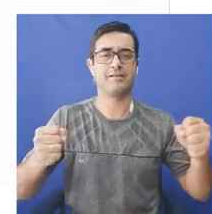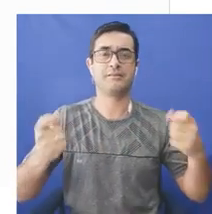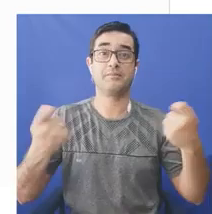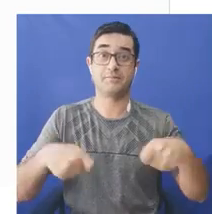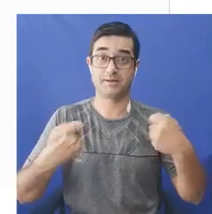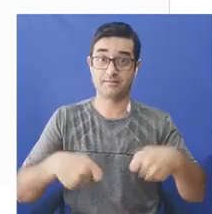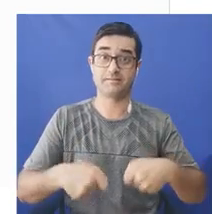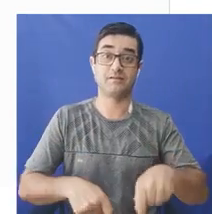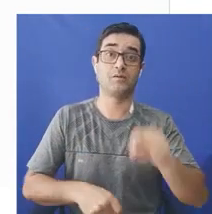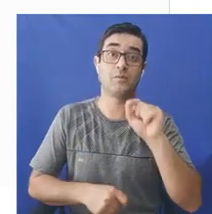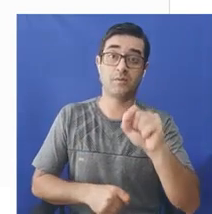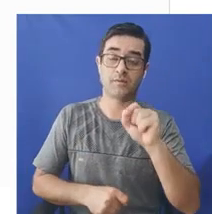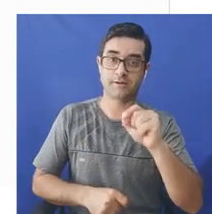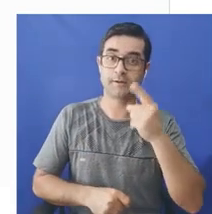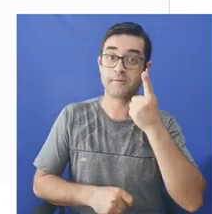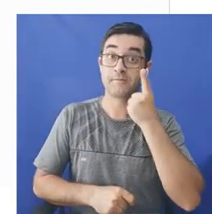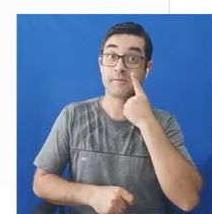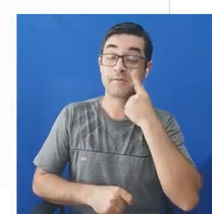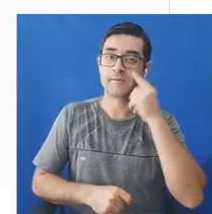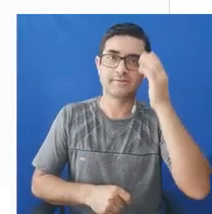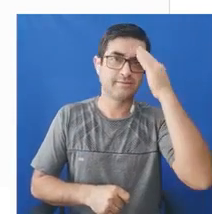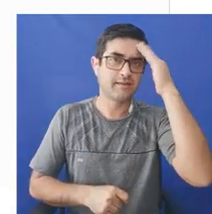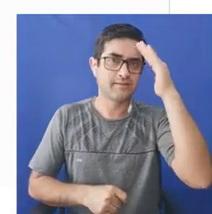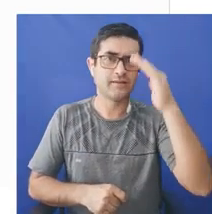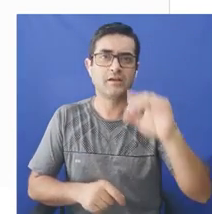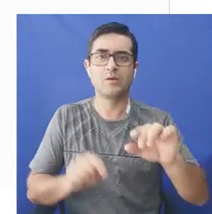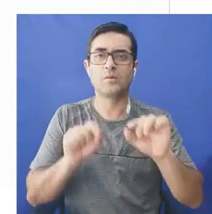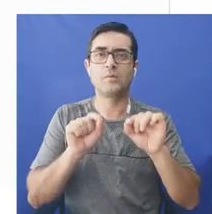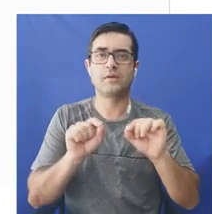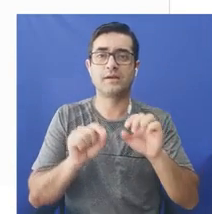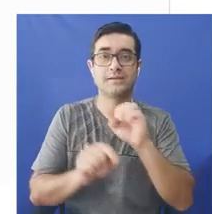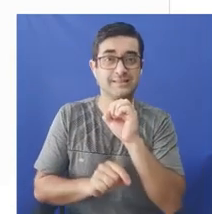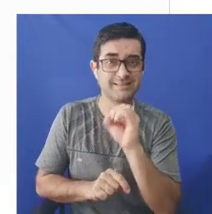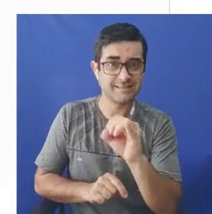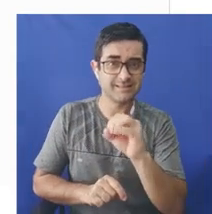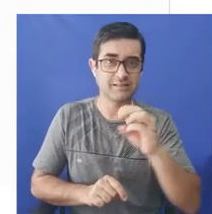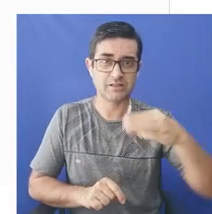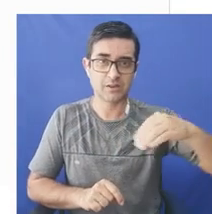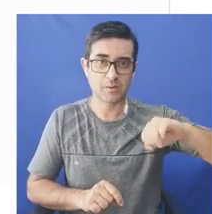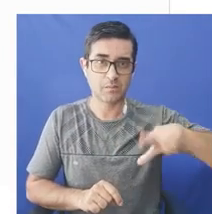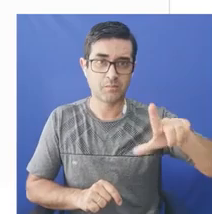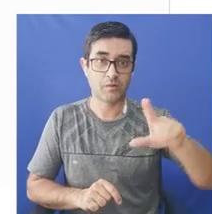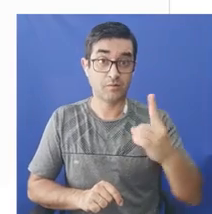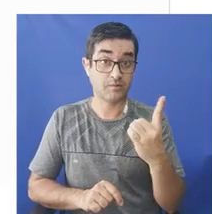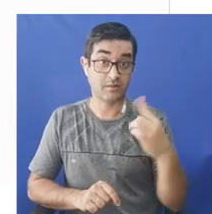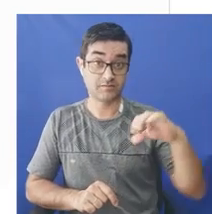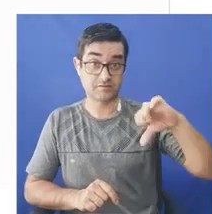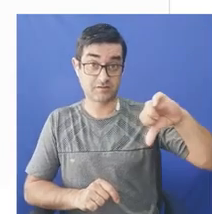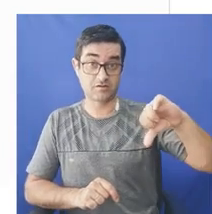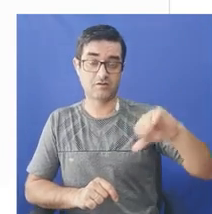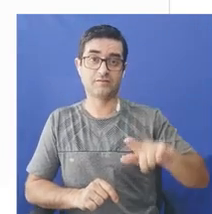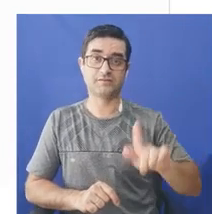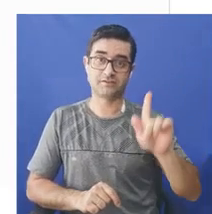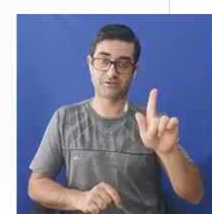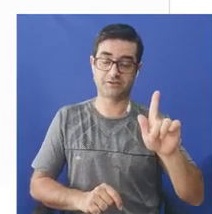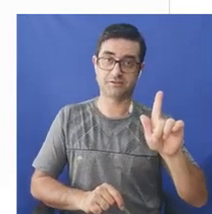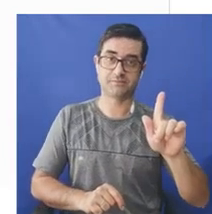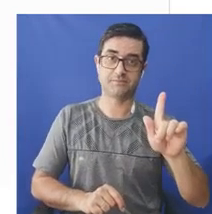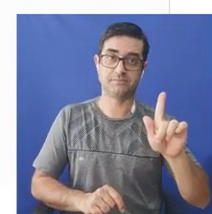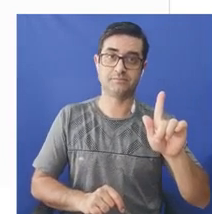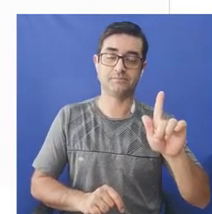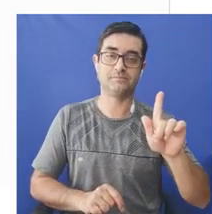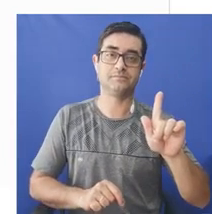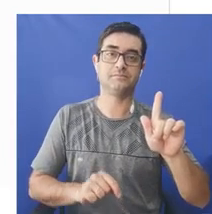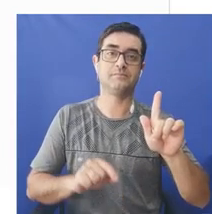grande. Então, eu preciso, neste caso, ó, a gente precisa entender. Se 1 mol de átomos tem